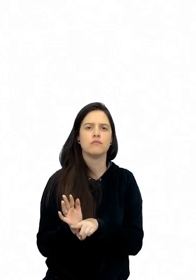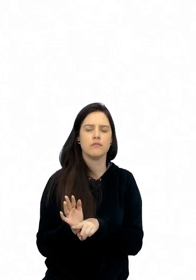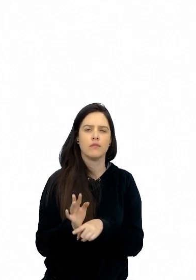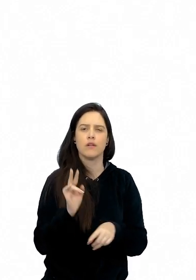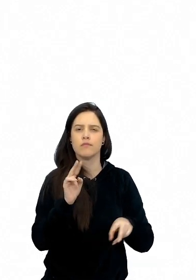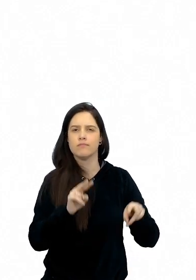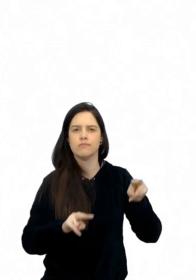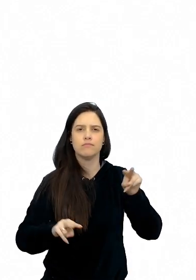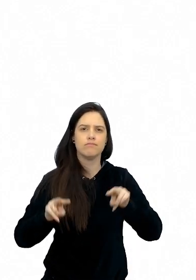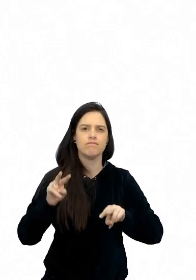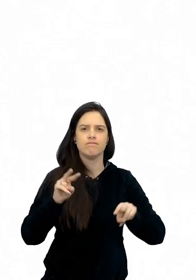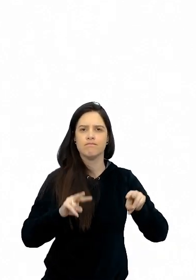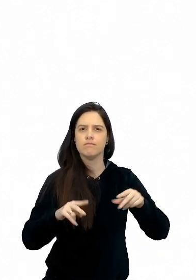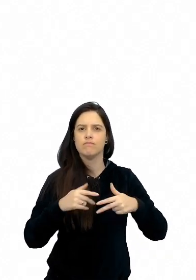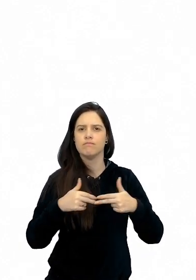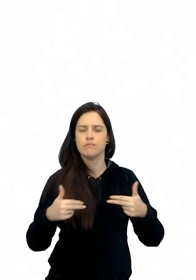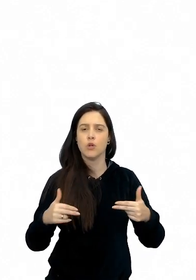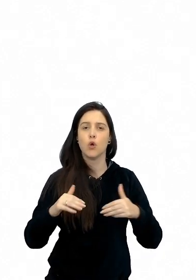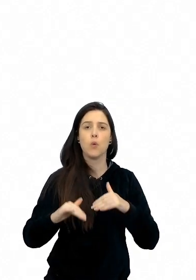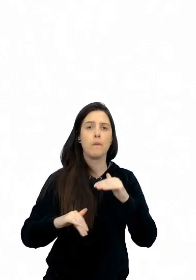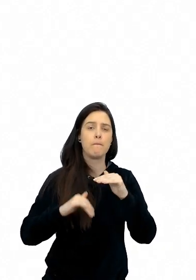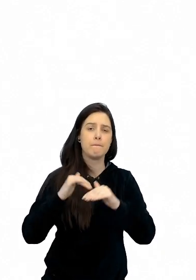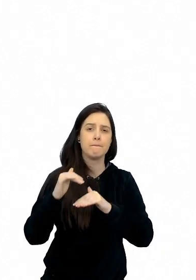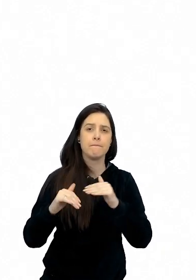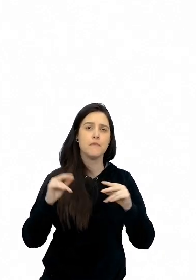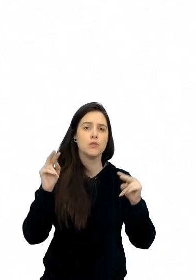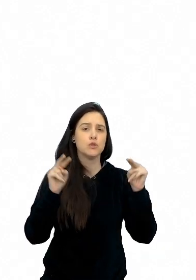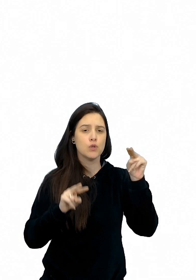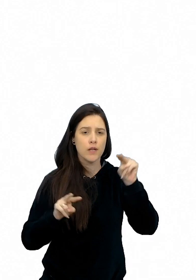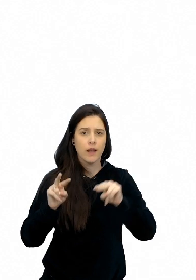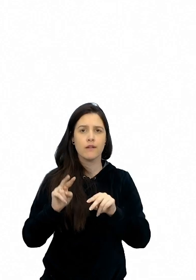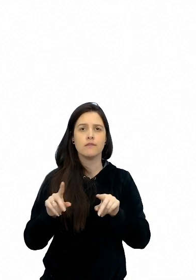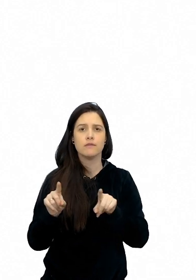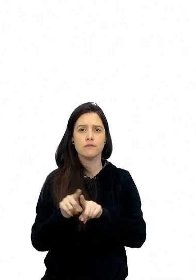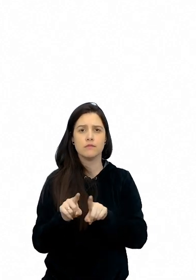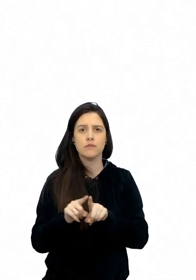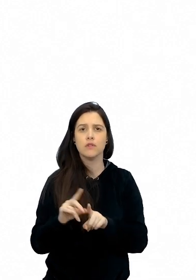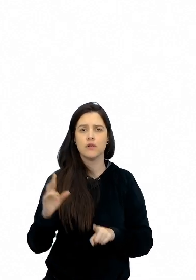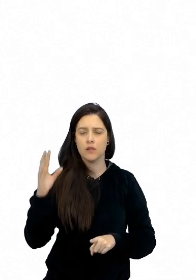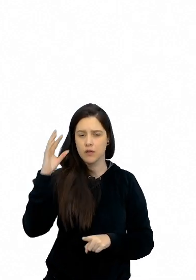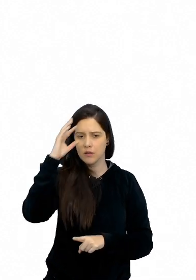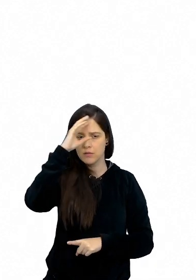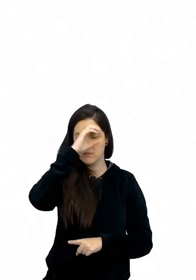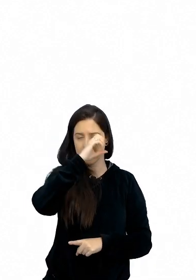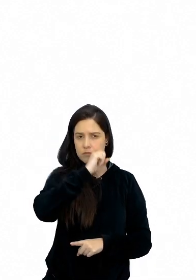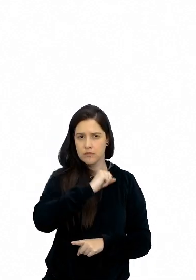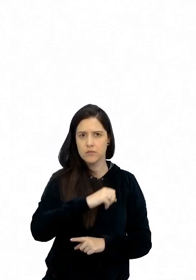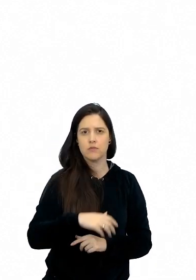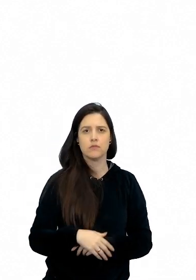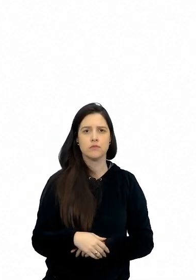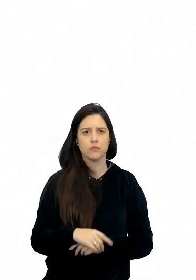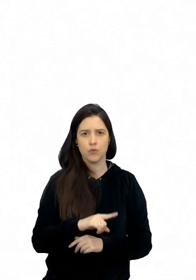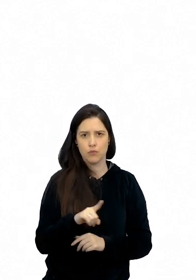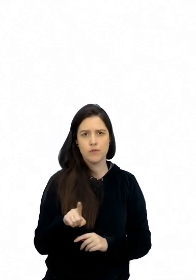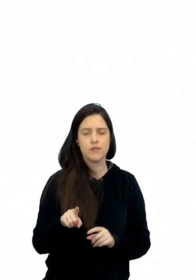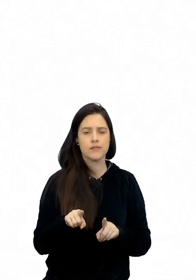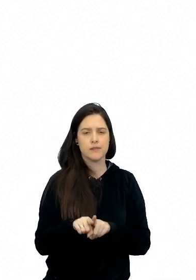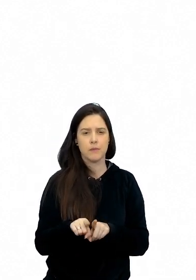olhar especial ali no desenvolvimento, a ter esse olhar ali de atenção, como eu estava comentando com